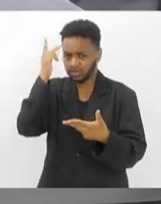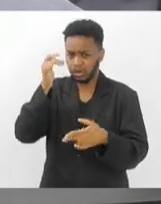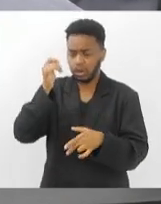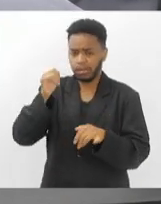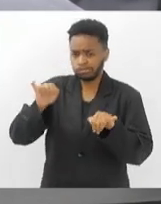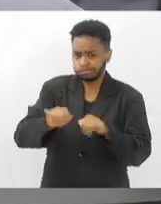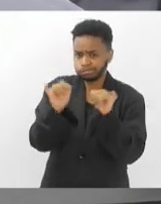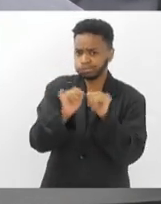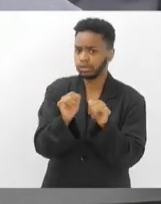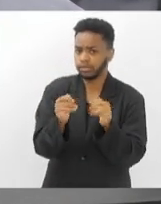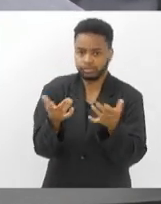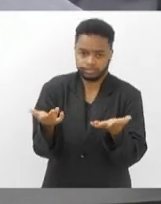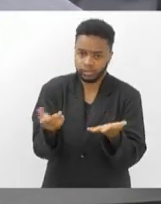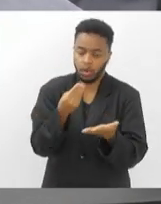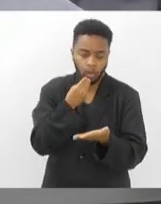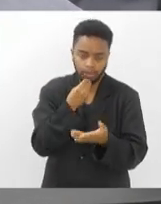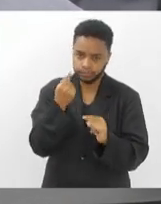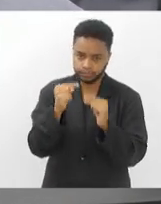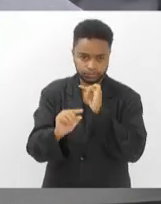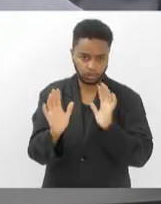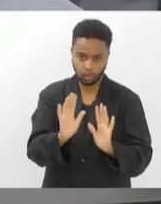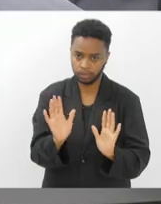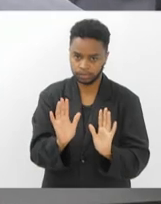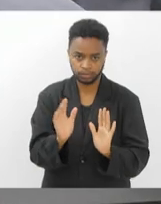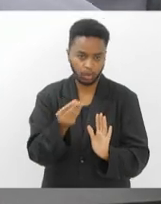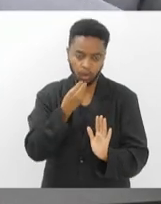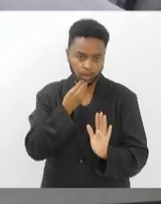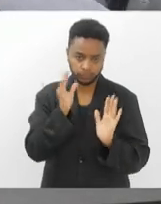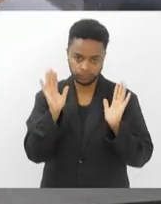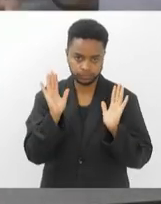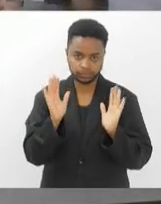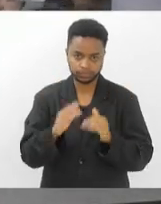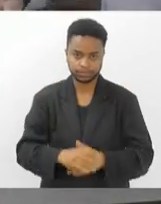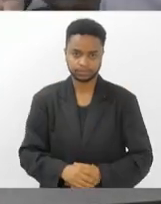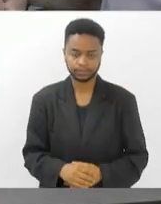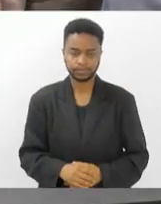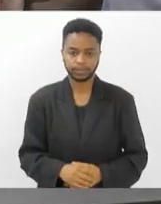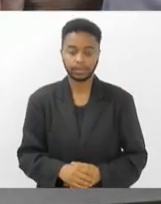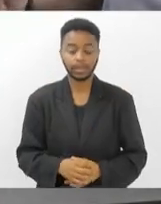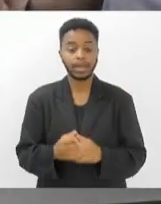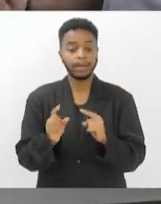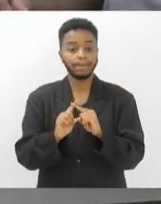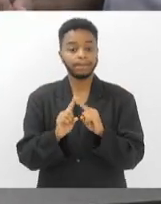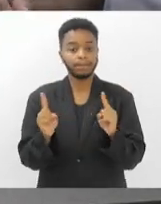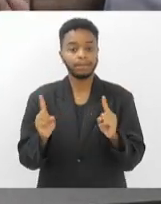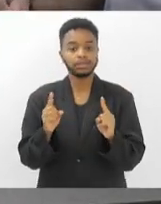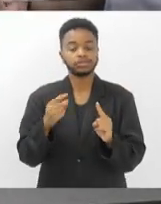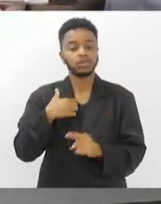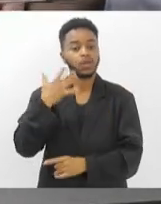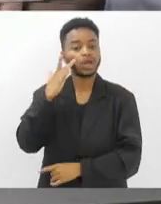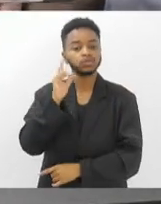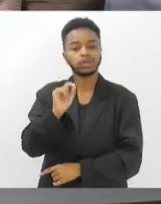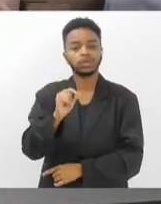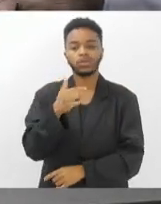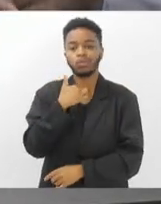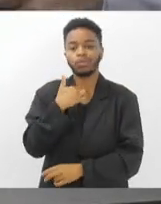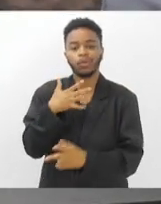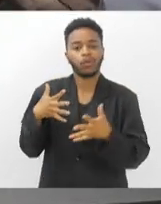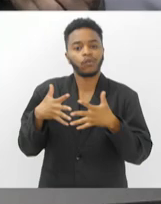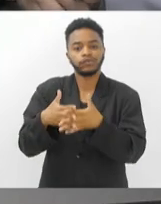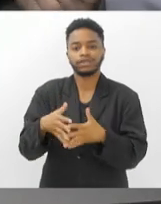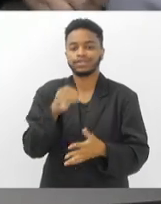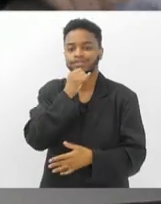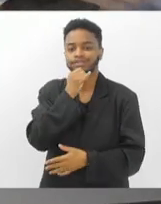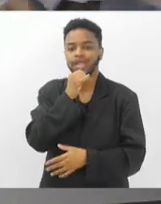sei quantos, é completamente indevido. É completamente indevido. Agora, eu acho que isso não pode ser confundido, por exemplo, com